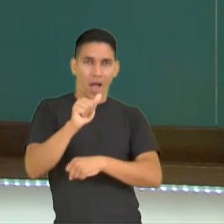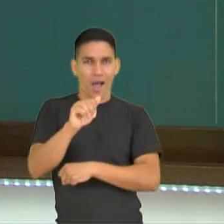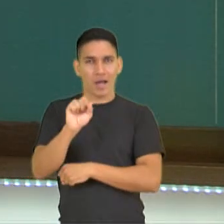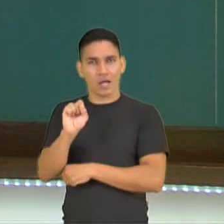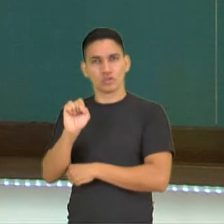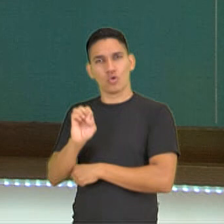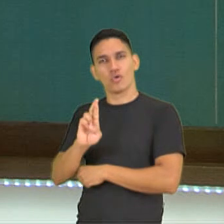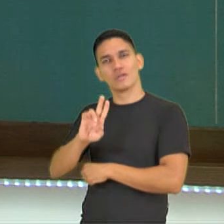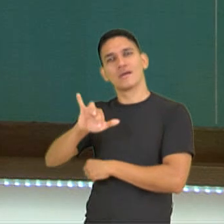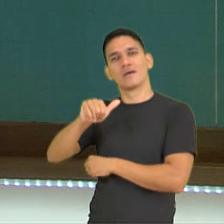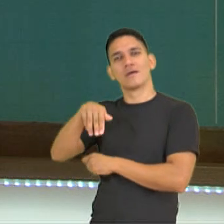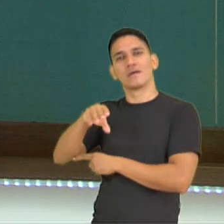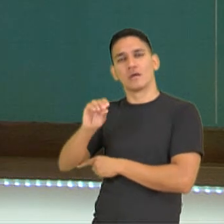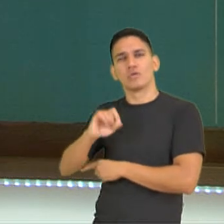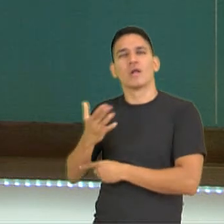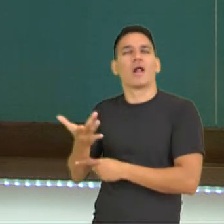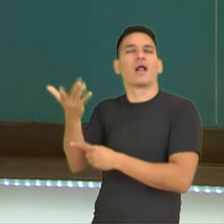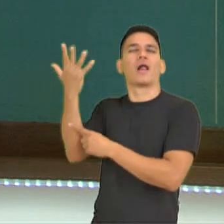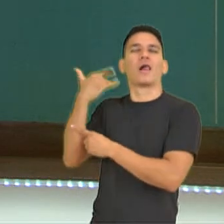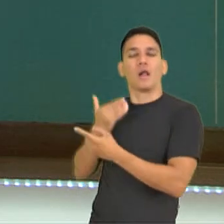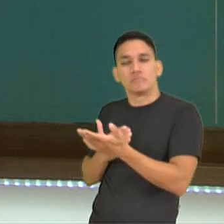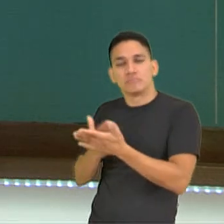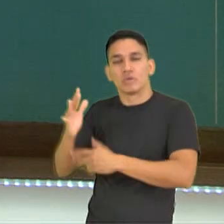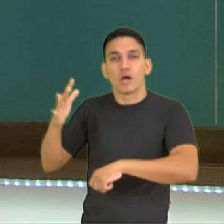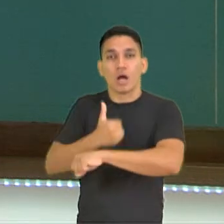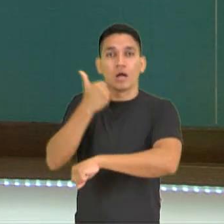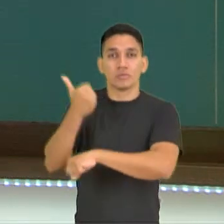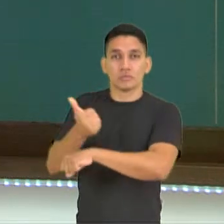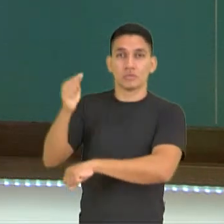início da colonização do Rio Grande do Sul.